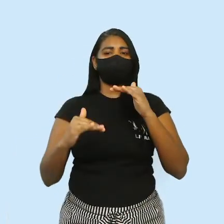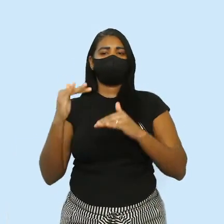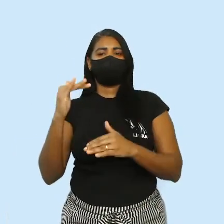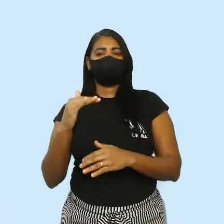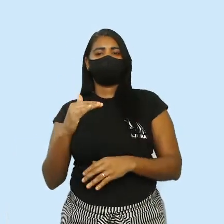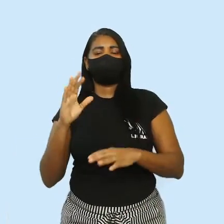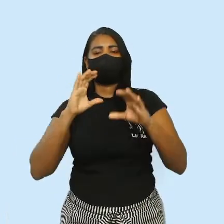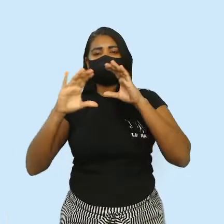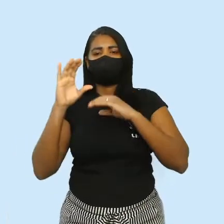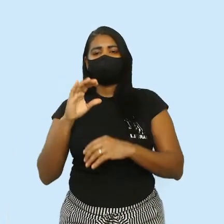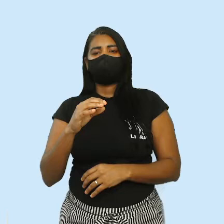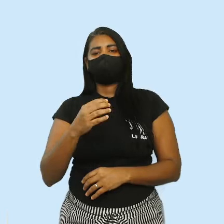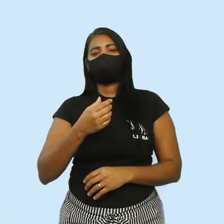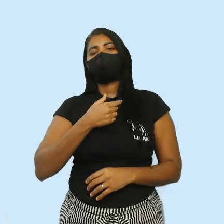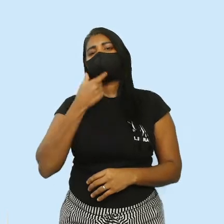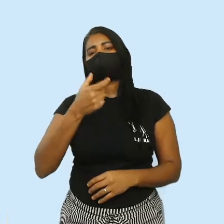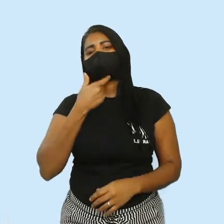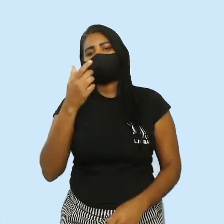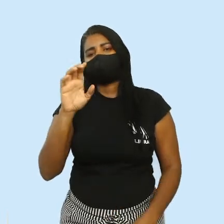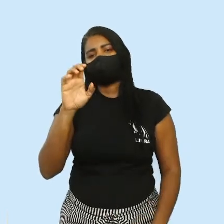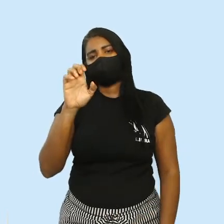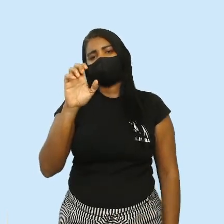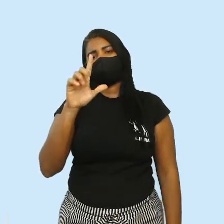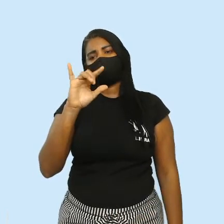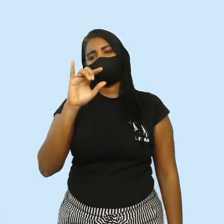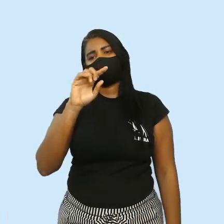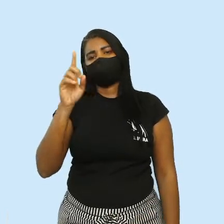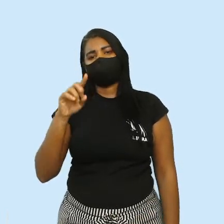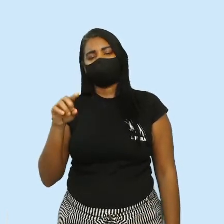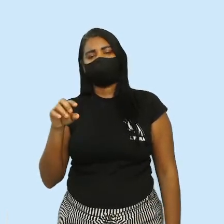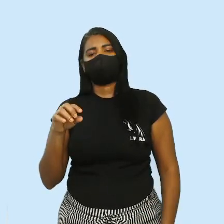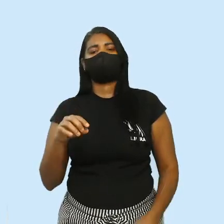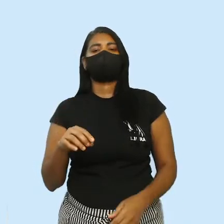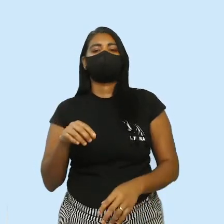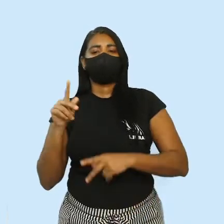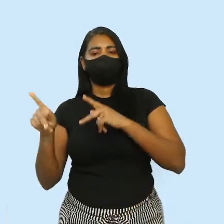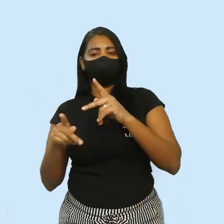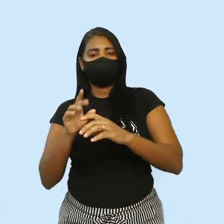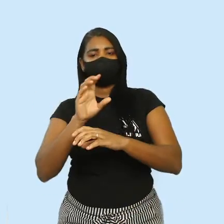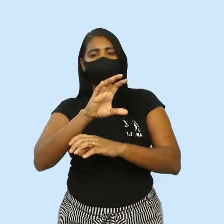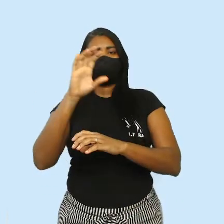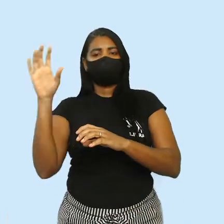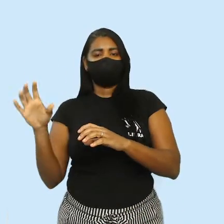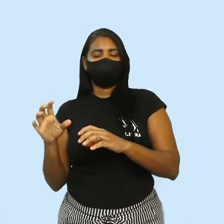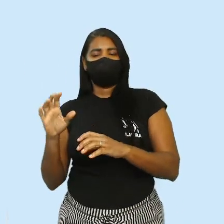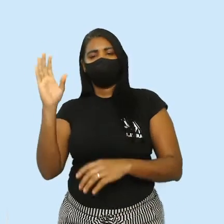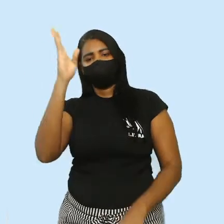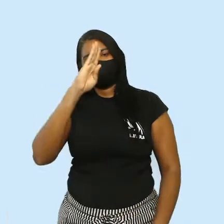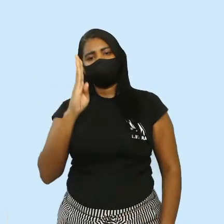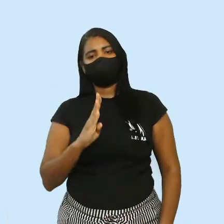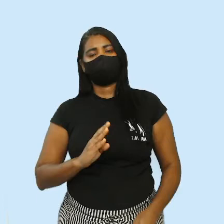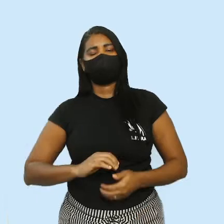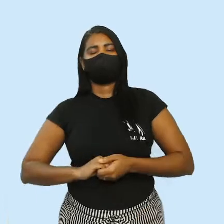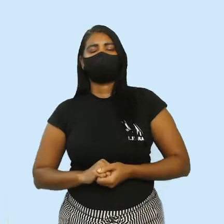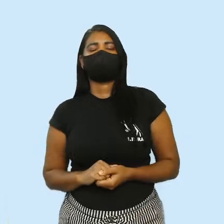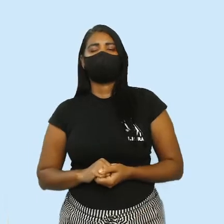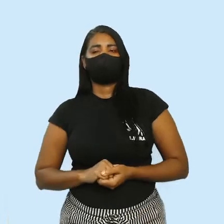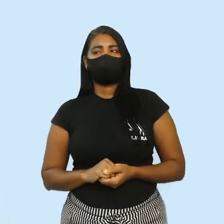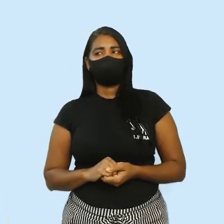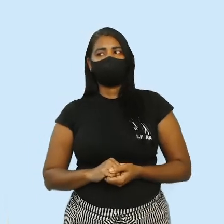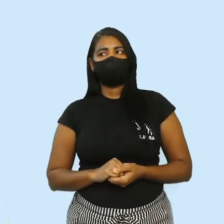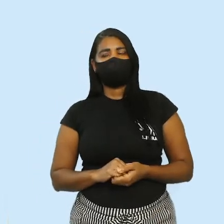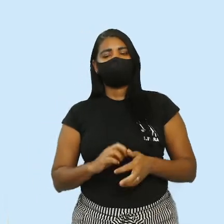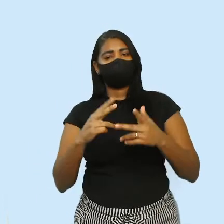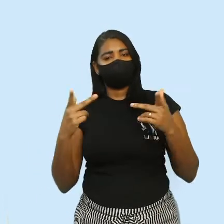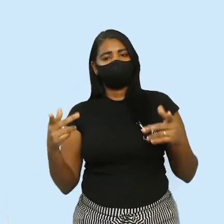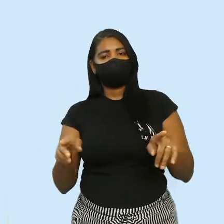voz de Elis Regina, né, a cantora fabulosa da nossa cultura popular, da nossa música popular brasileira. Então, ele, junto com